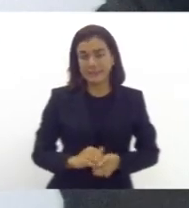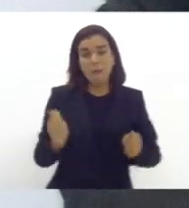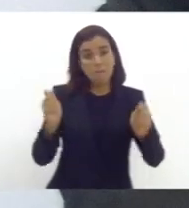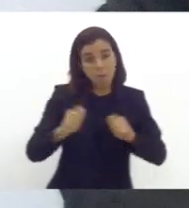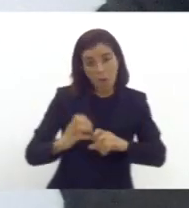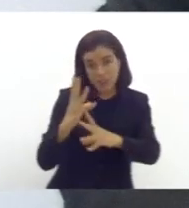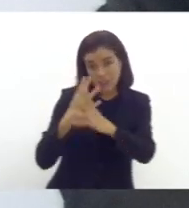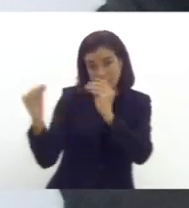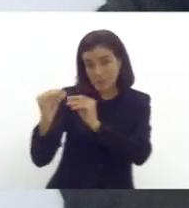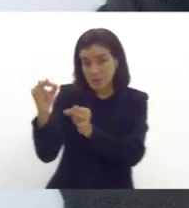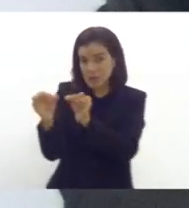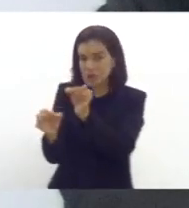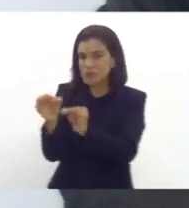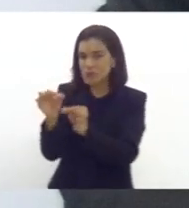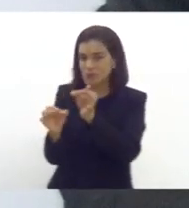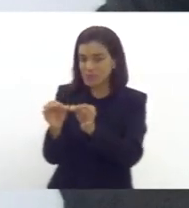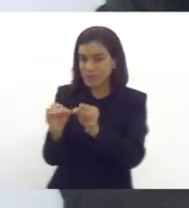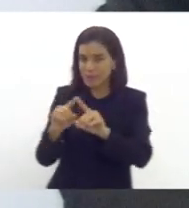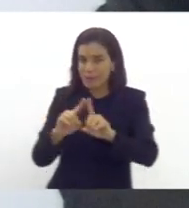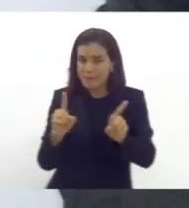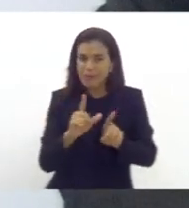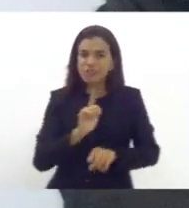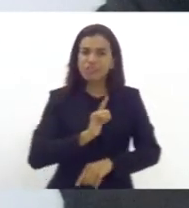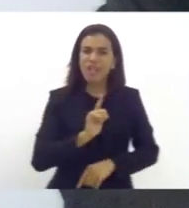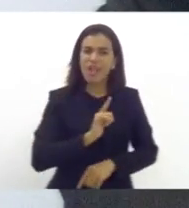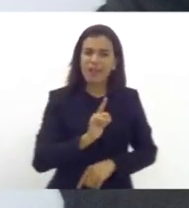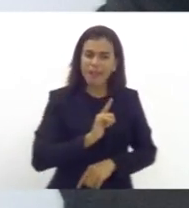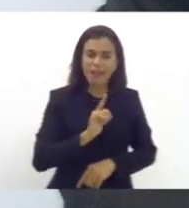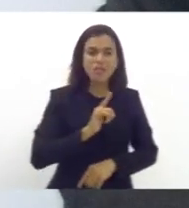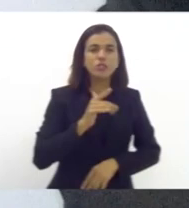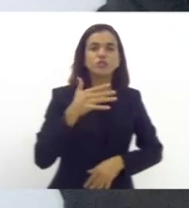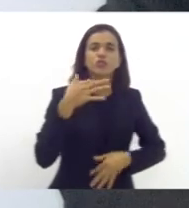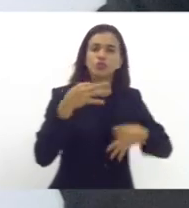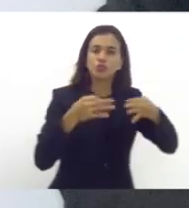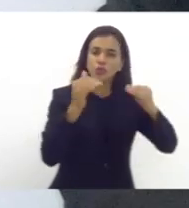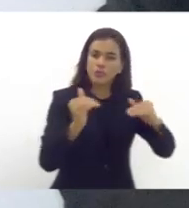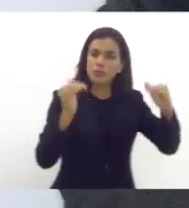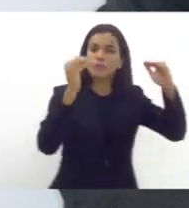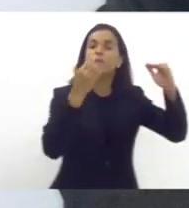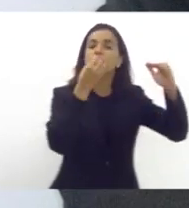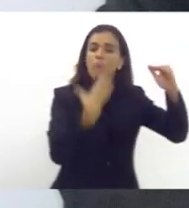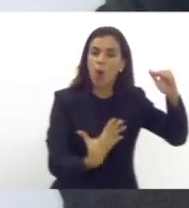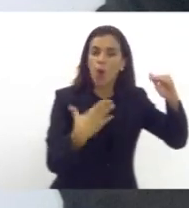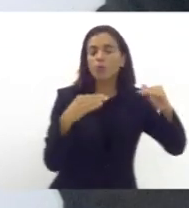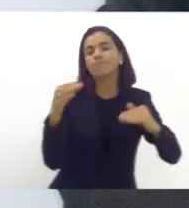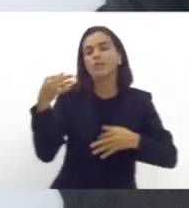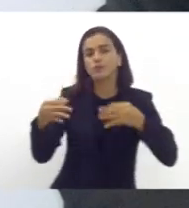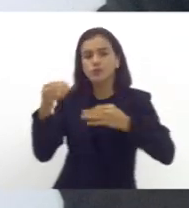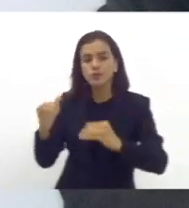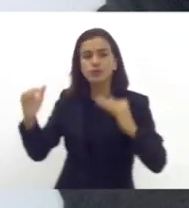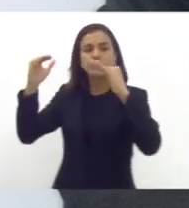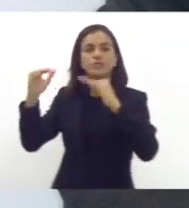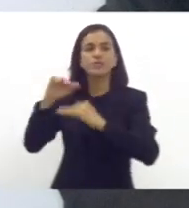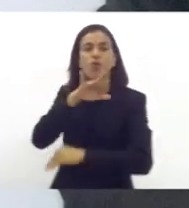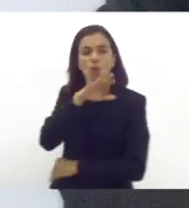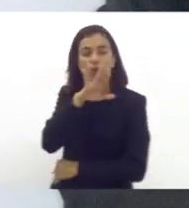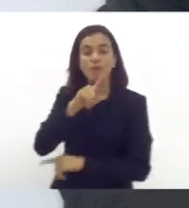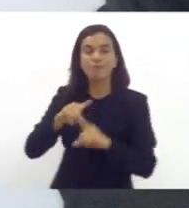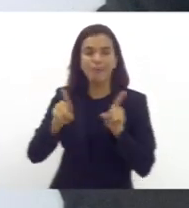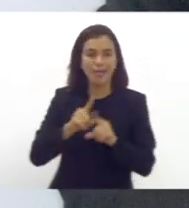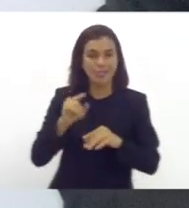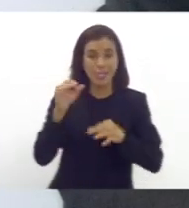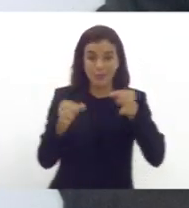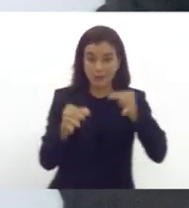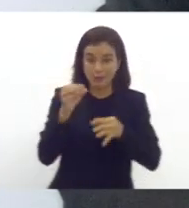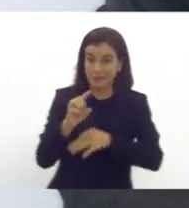justiça aqui porque assim como nós temos B juí nós temos juízes ruins também mas da justiça de Deus não escapam vocês